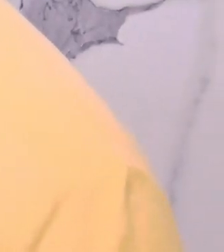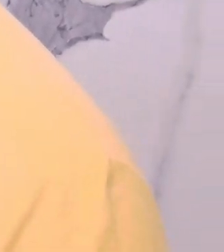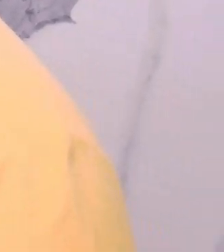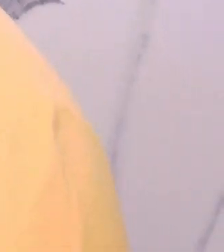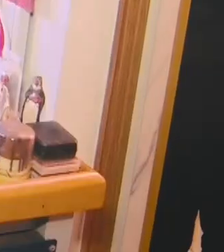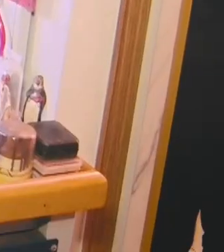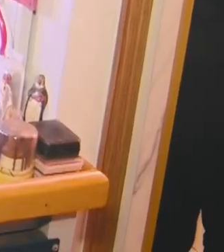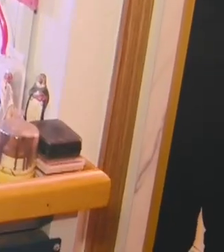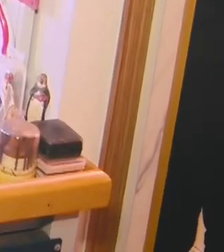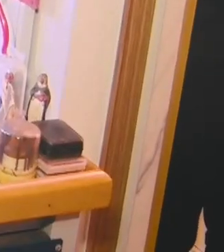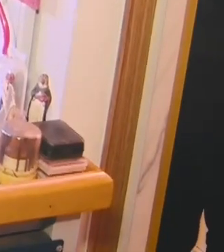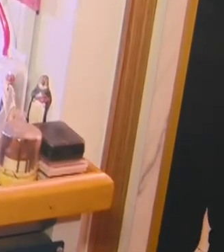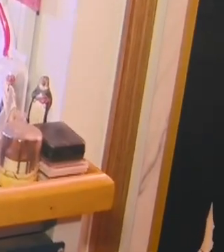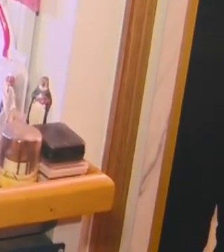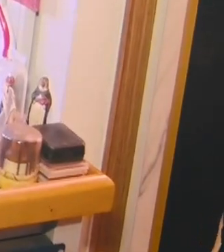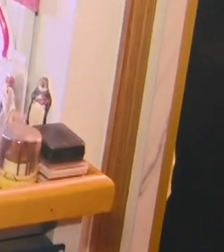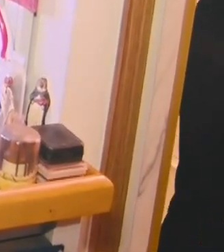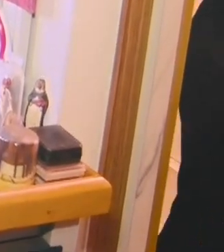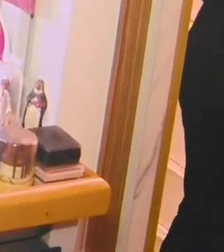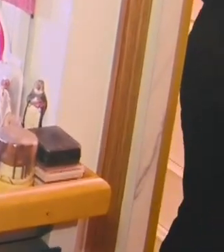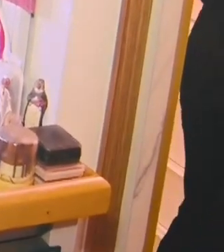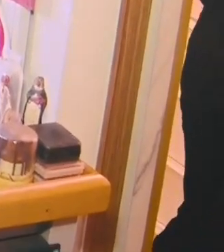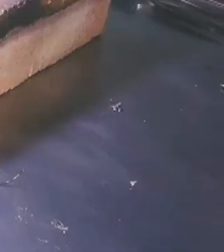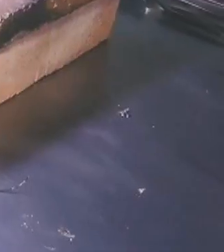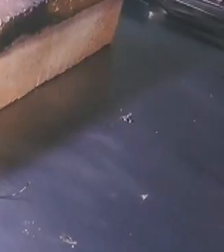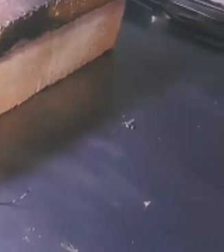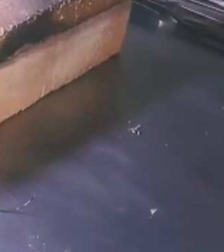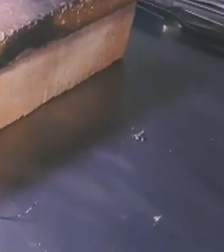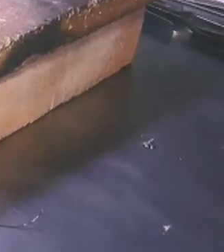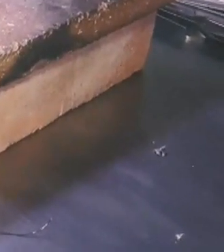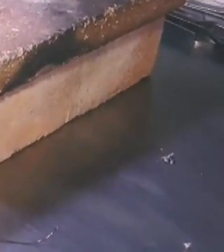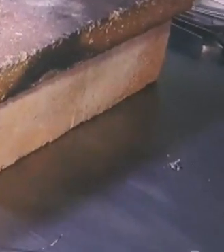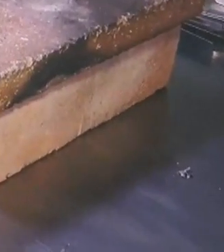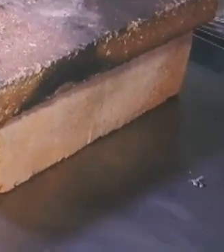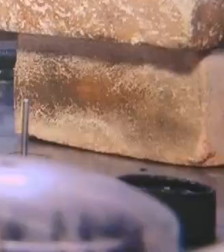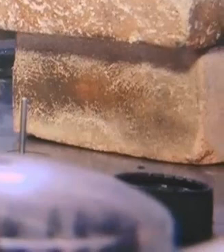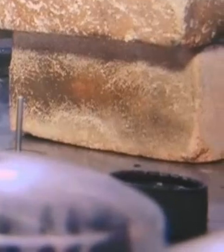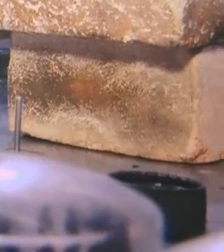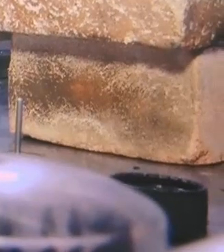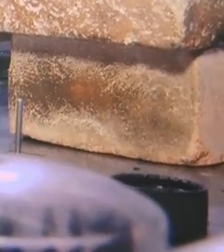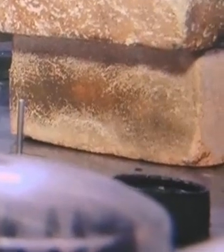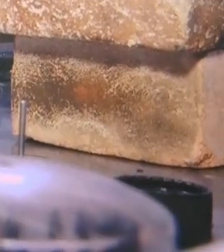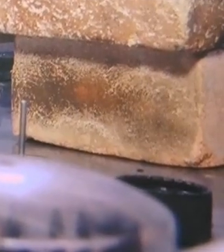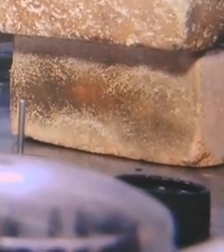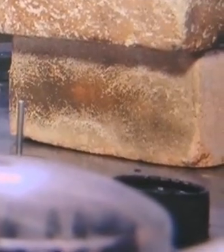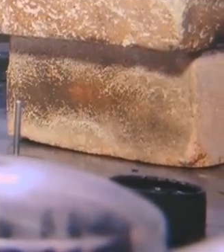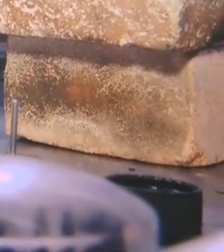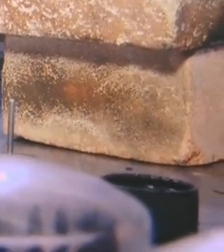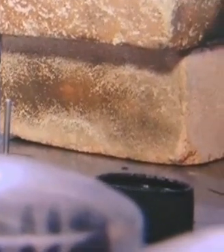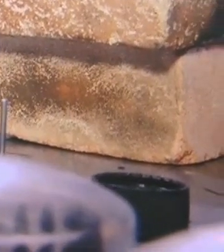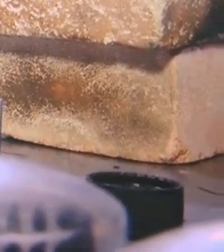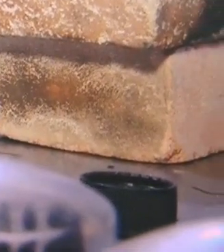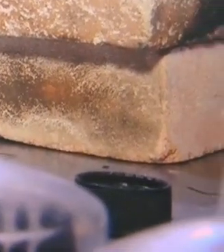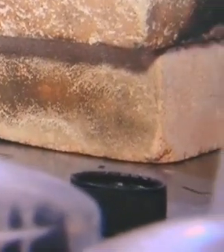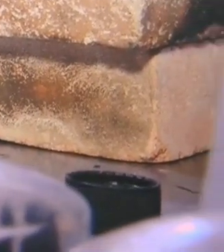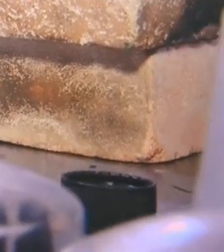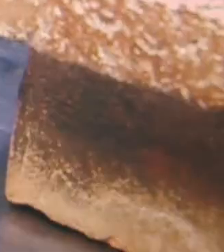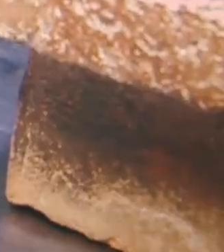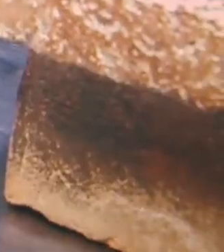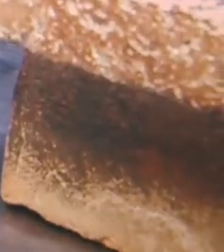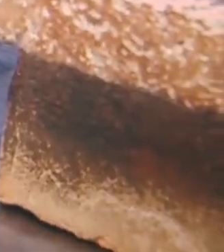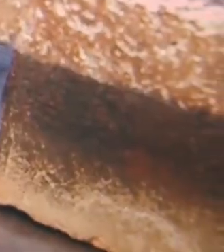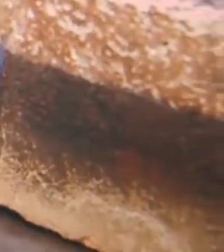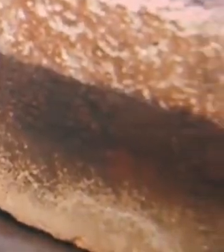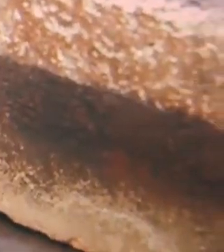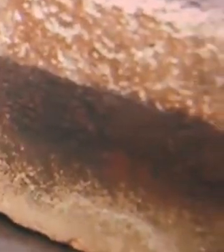de Itabaiana, tem 33 anos e é conhecido como Alemão. Aos 18 anos, deu início à vida profissional